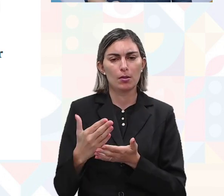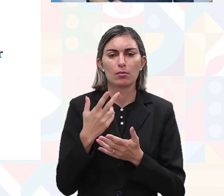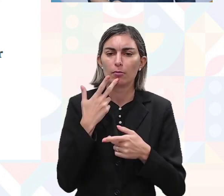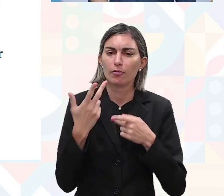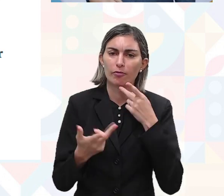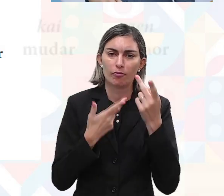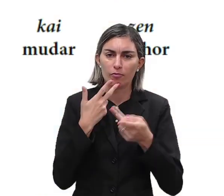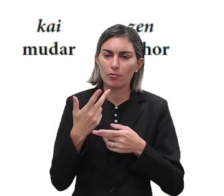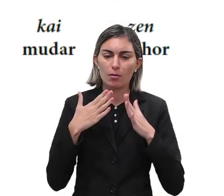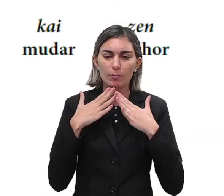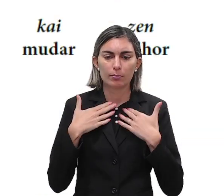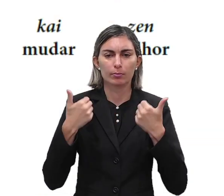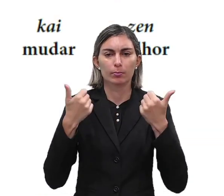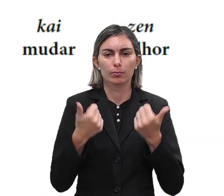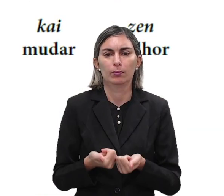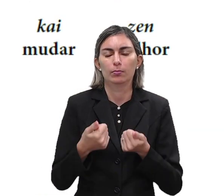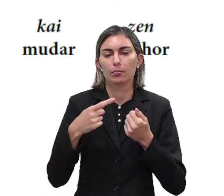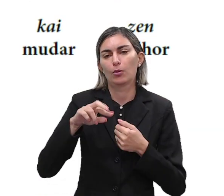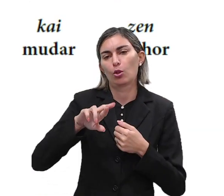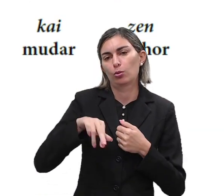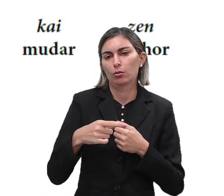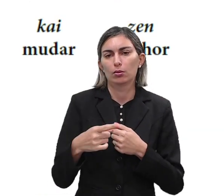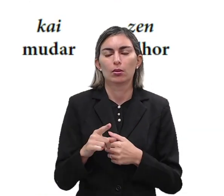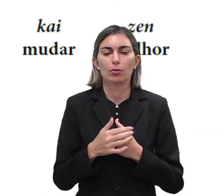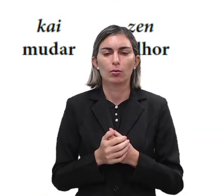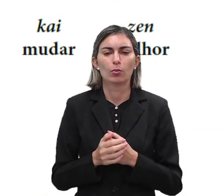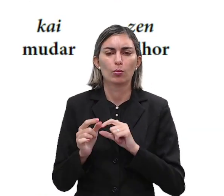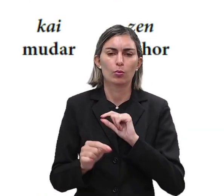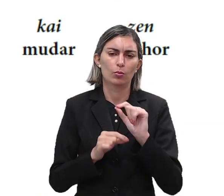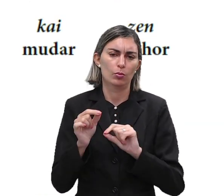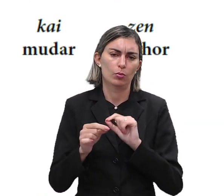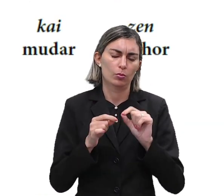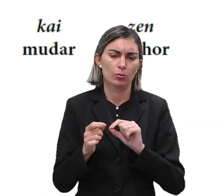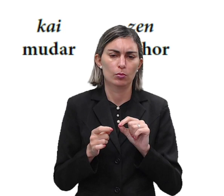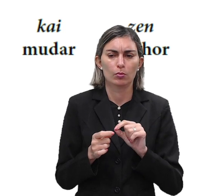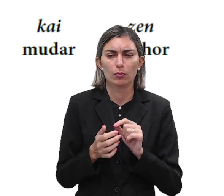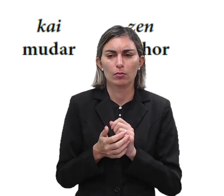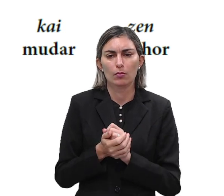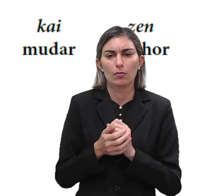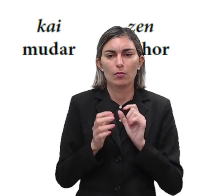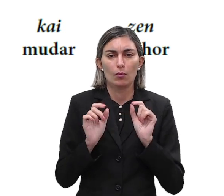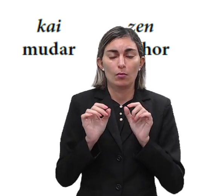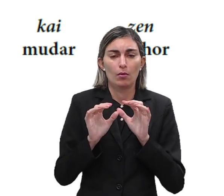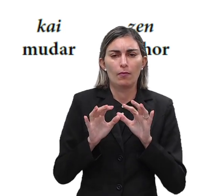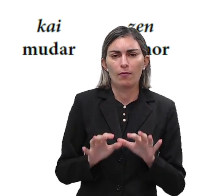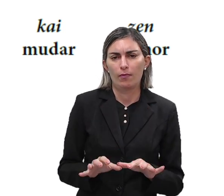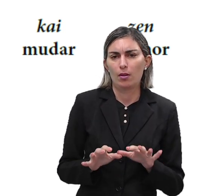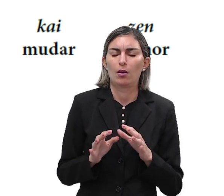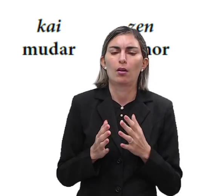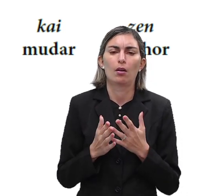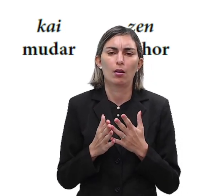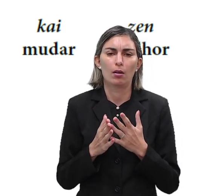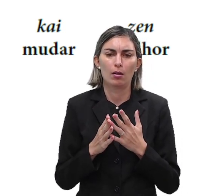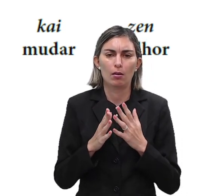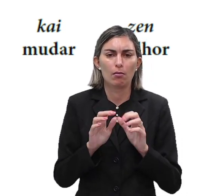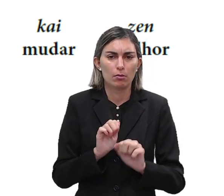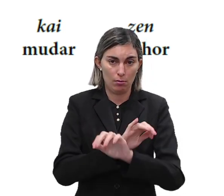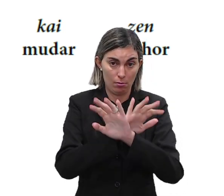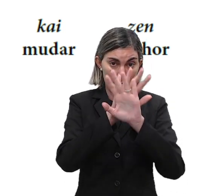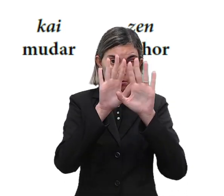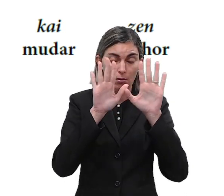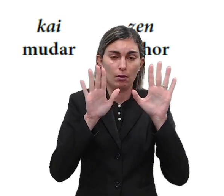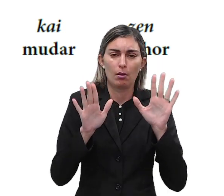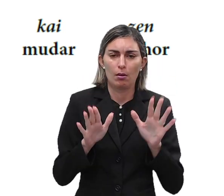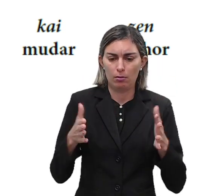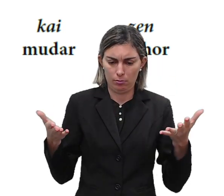sobre a parte de melhoramento da produção. E aí o que fica claro na